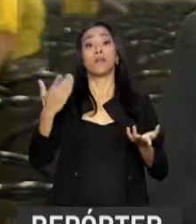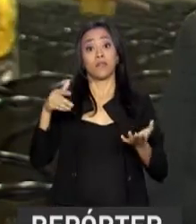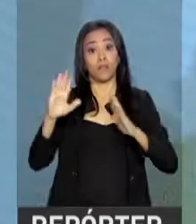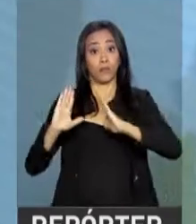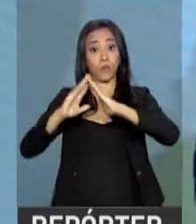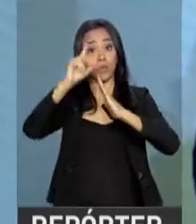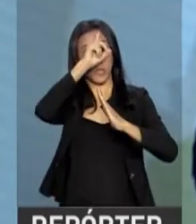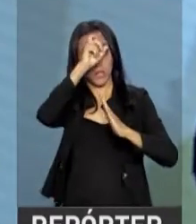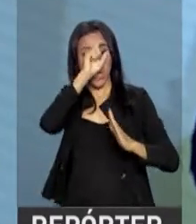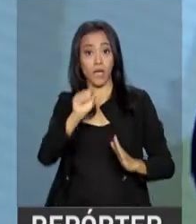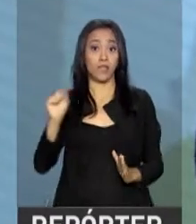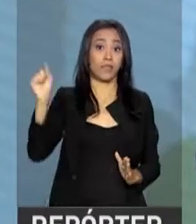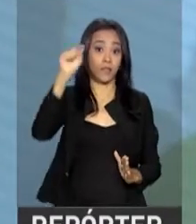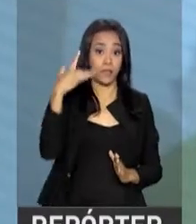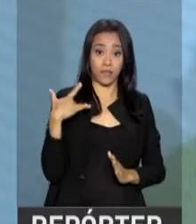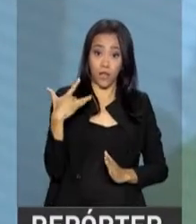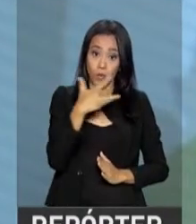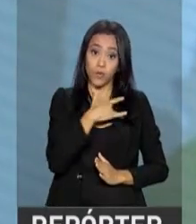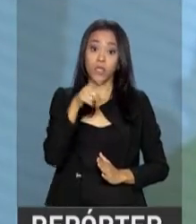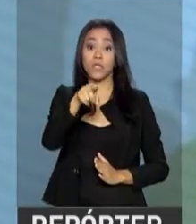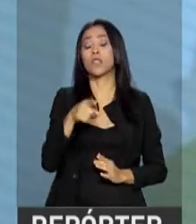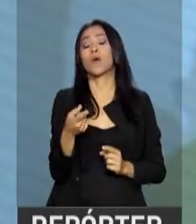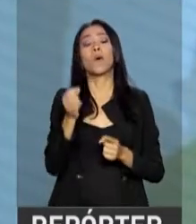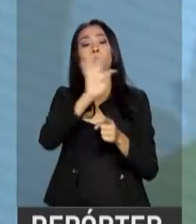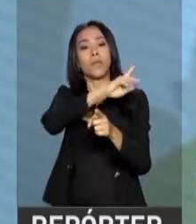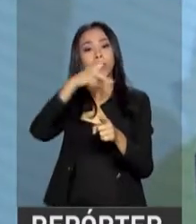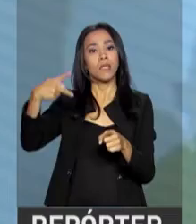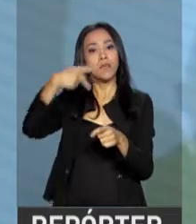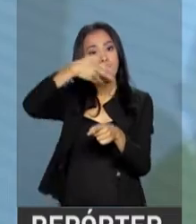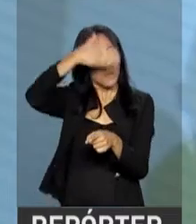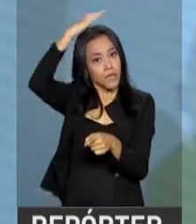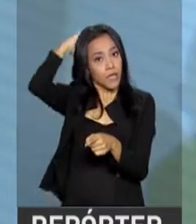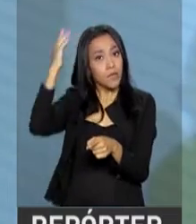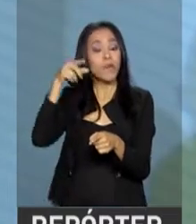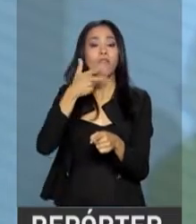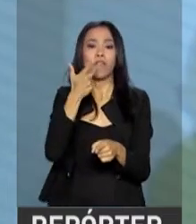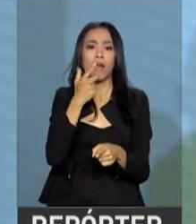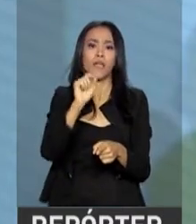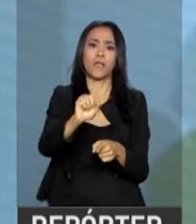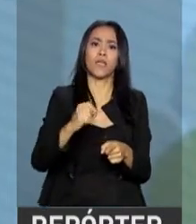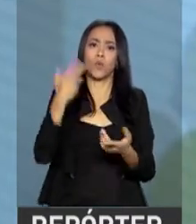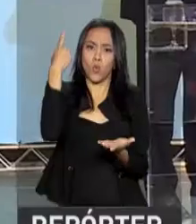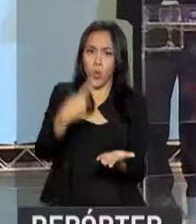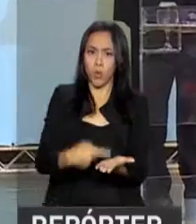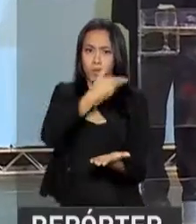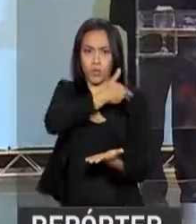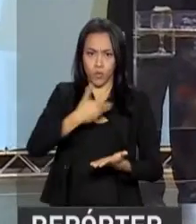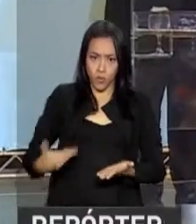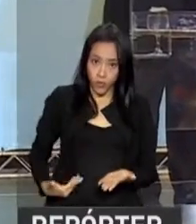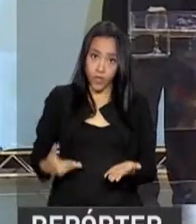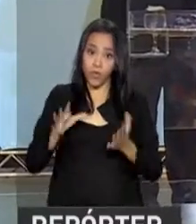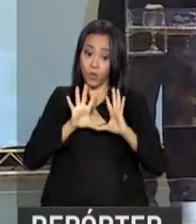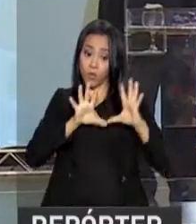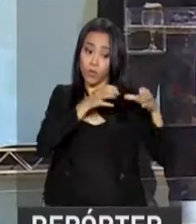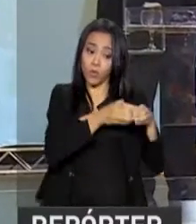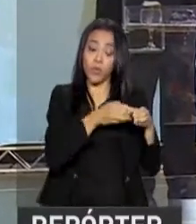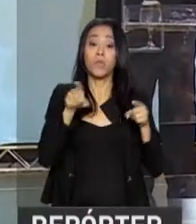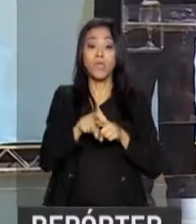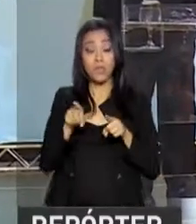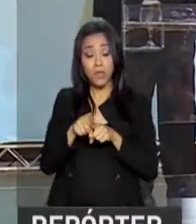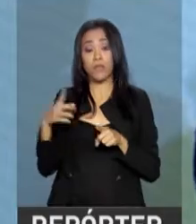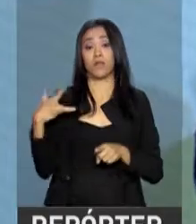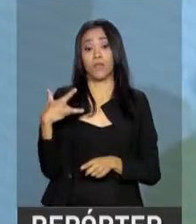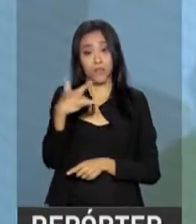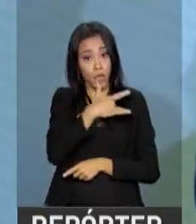saúde segundo michel temer a medida reafirma o compromisso do governo com a categoria e com a saúde pública do